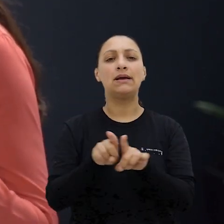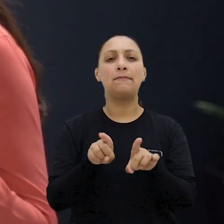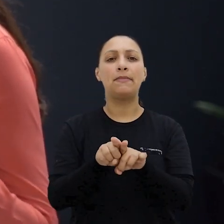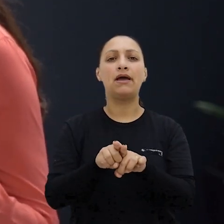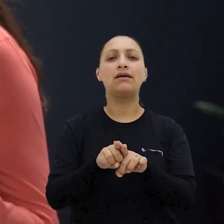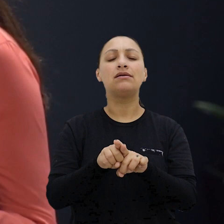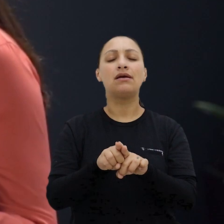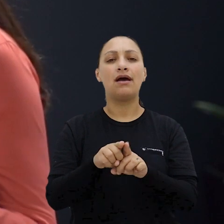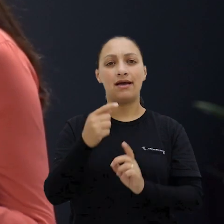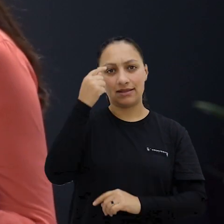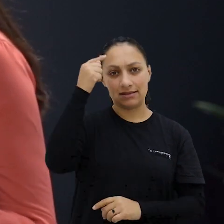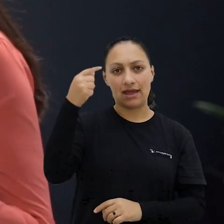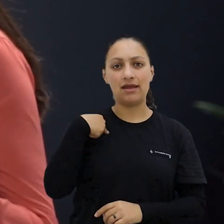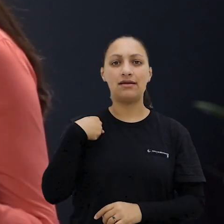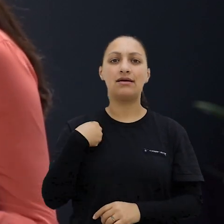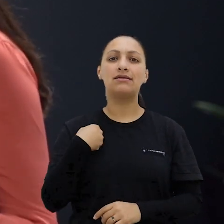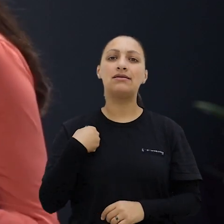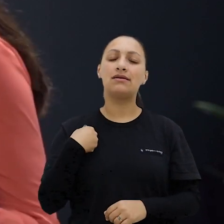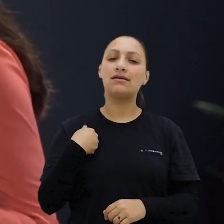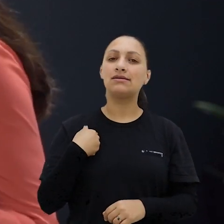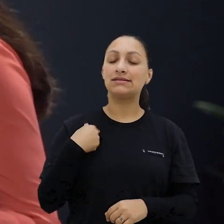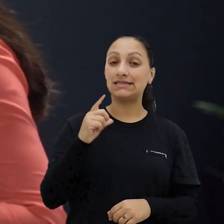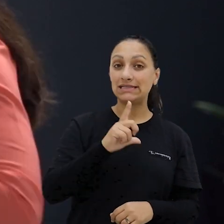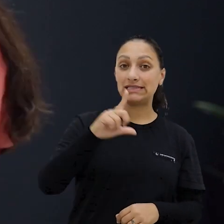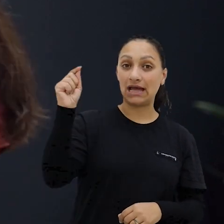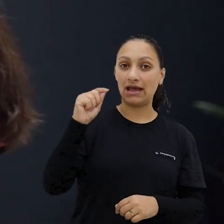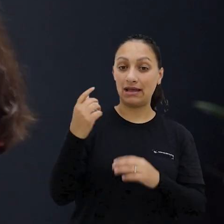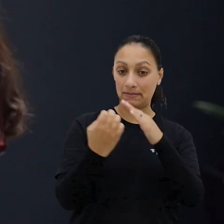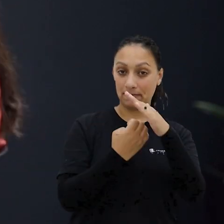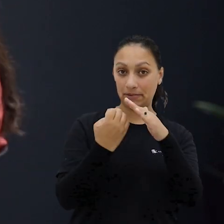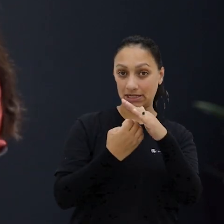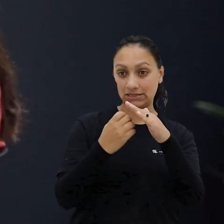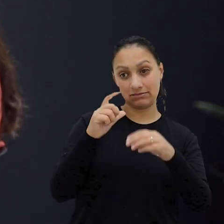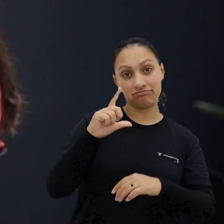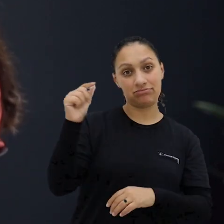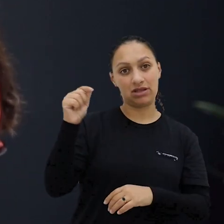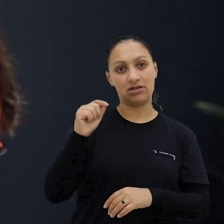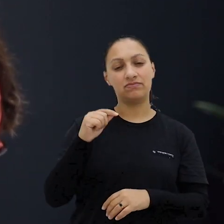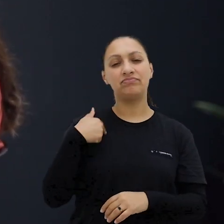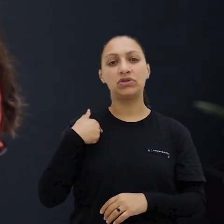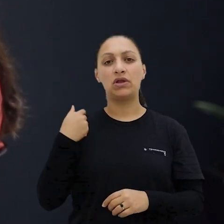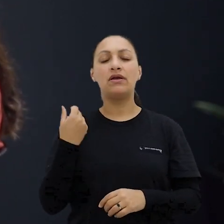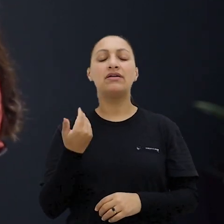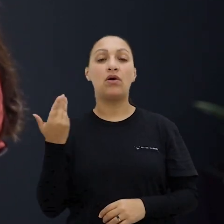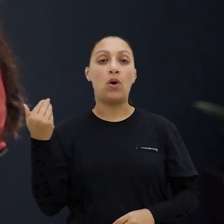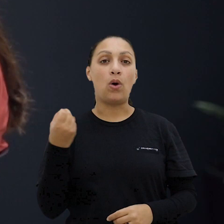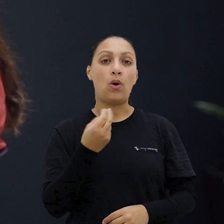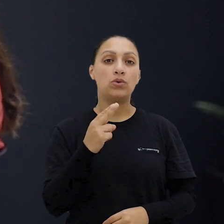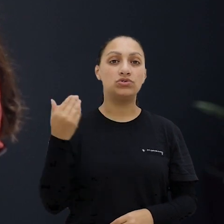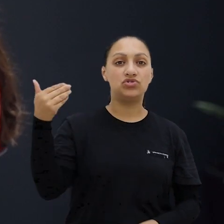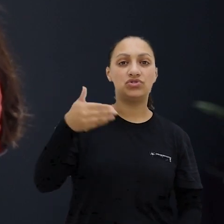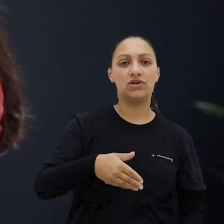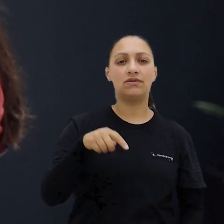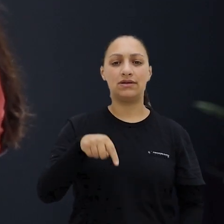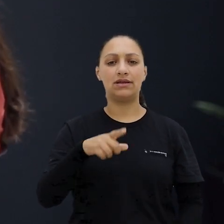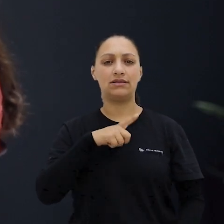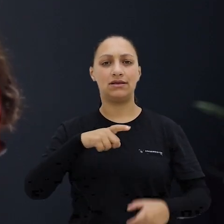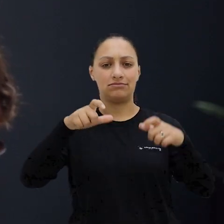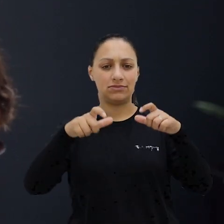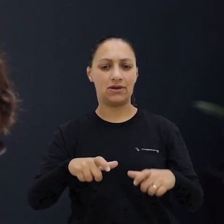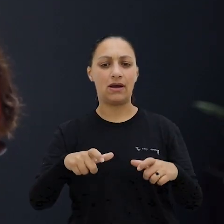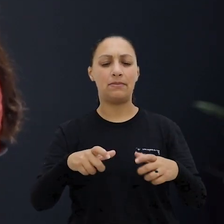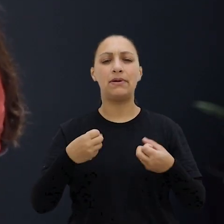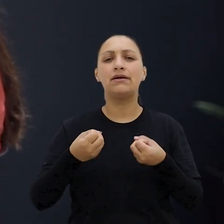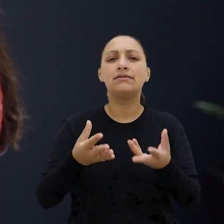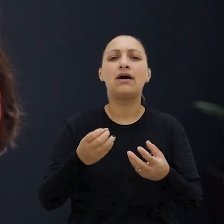a ideia é que saiam empresas de dentro da universidade que venham para cá e tenham aqui um espaço, um abrigo, para